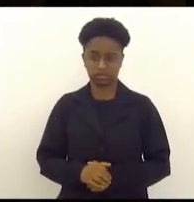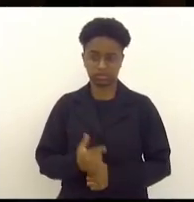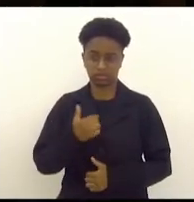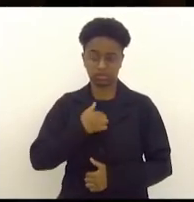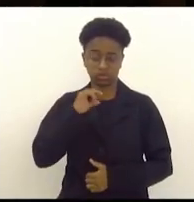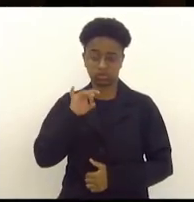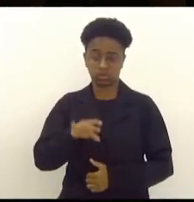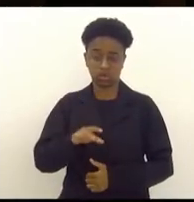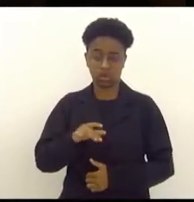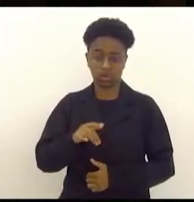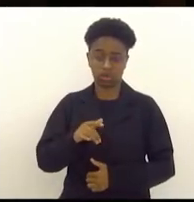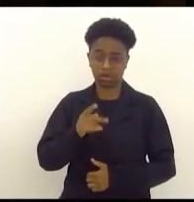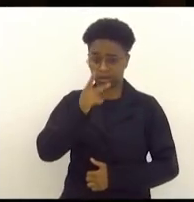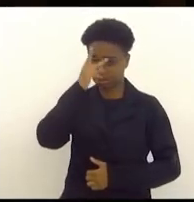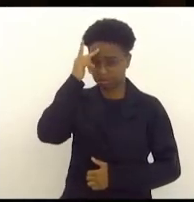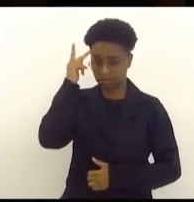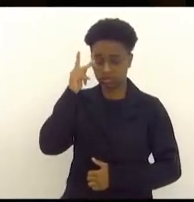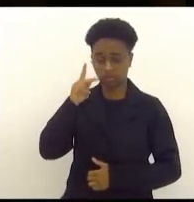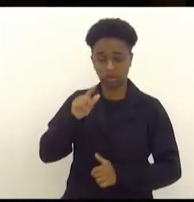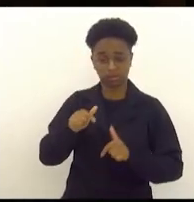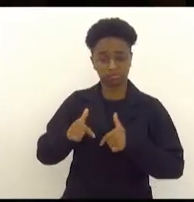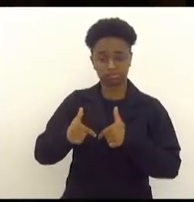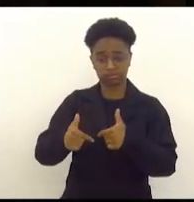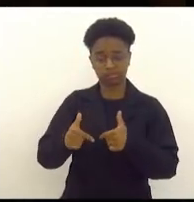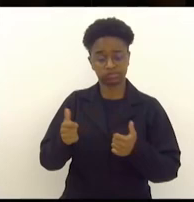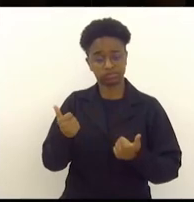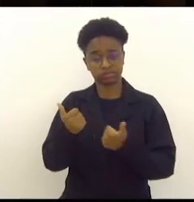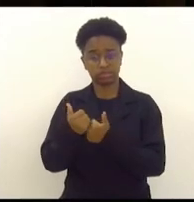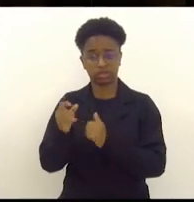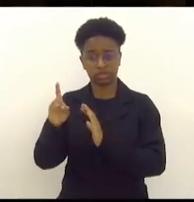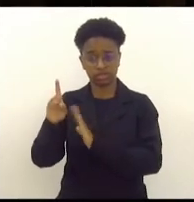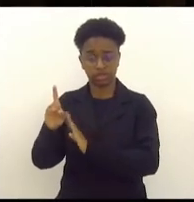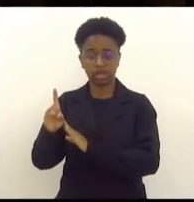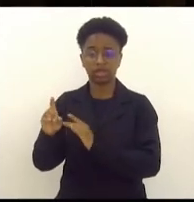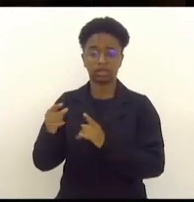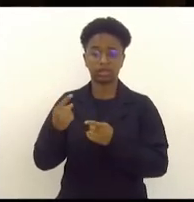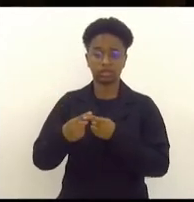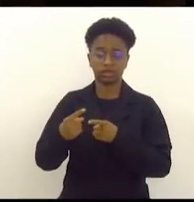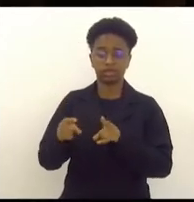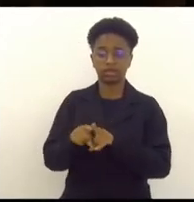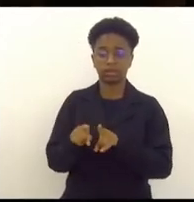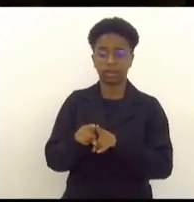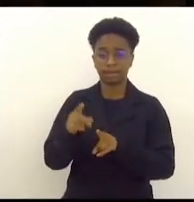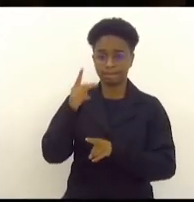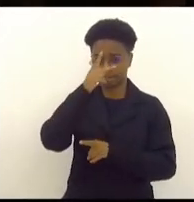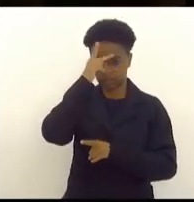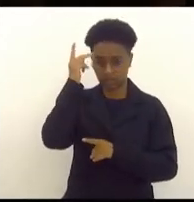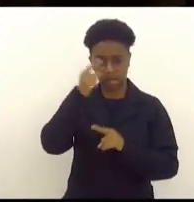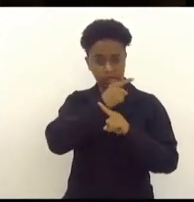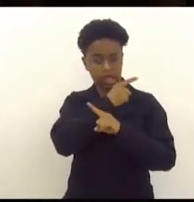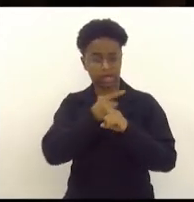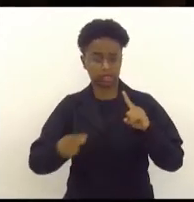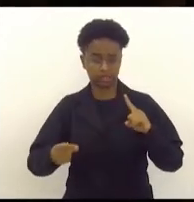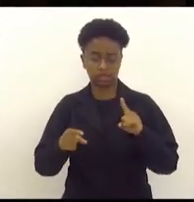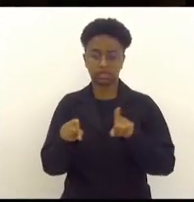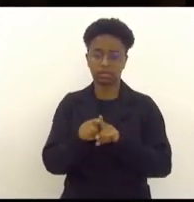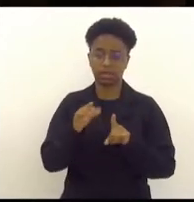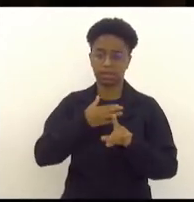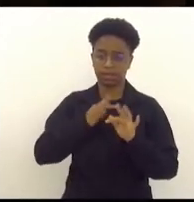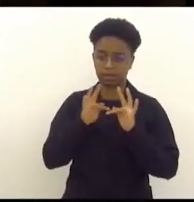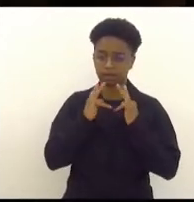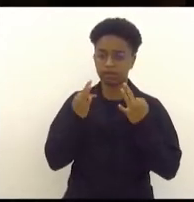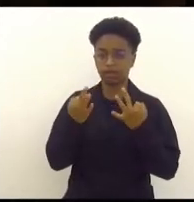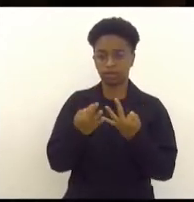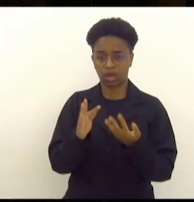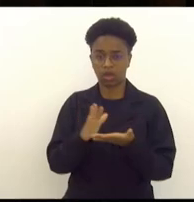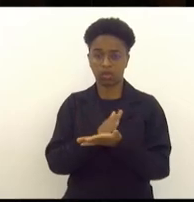era um cara que militava pela direita que foi cancelado pela esquerda pela por parte da família que